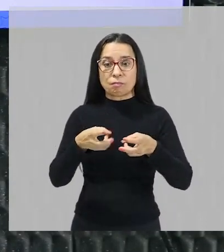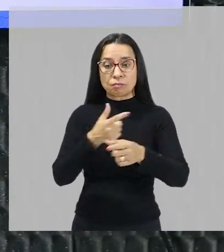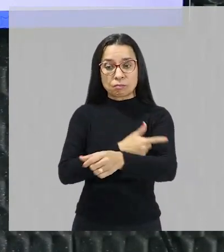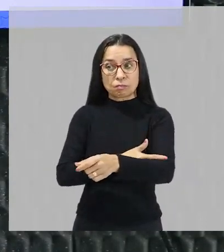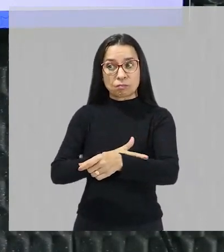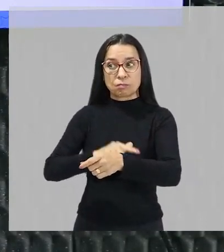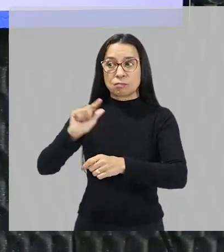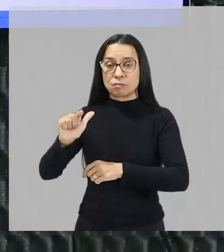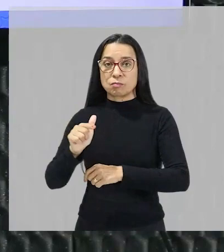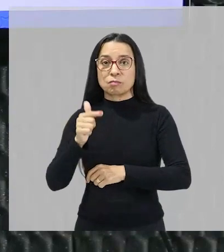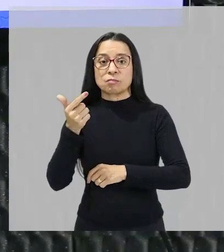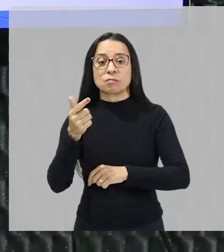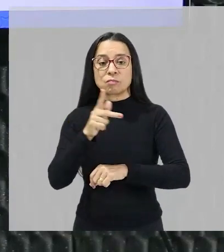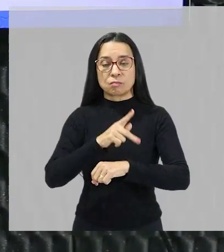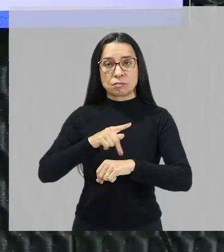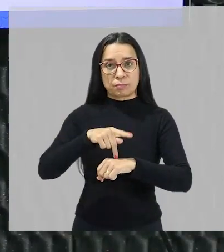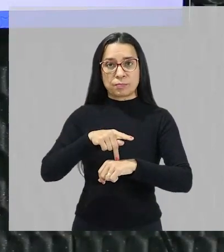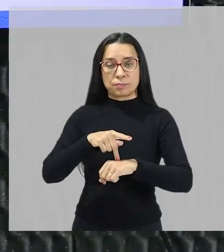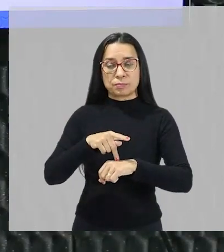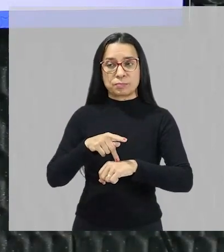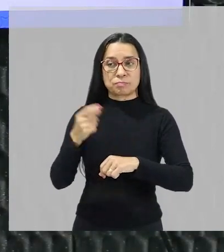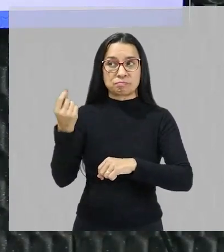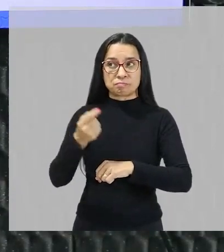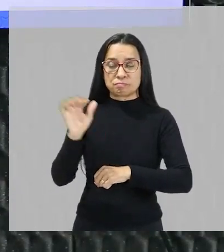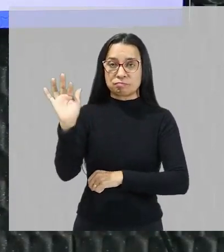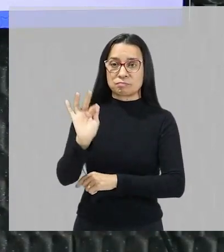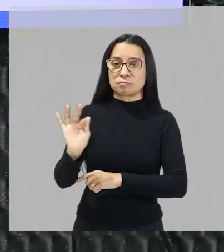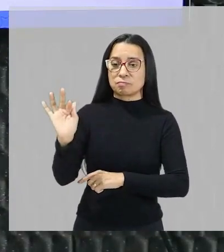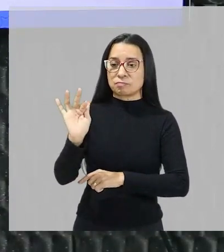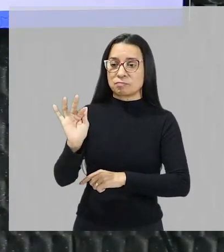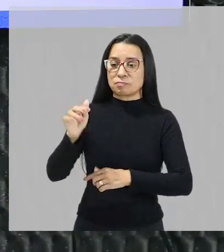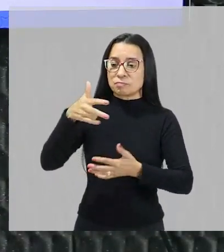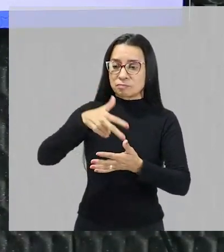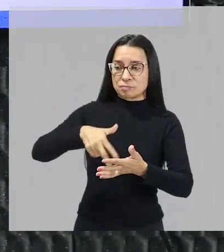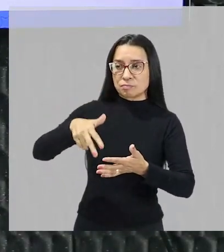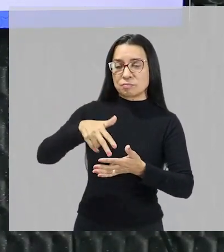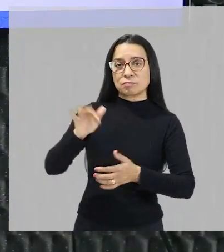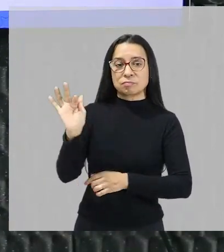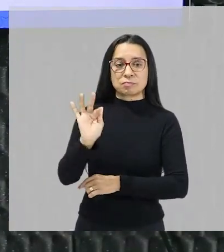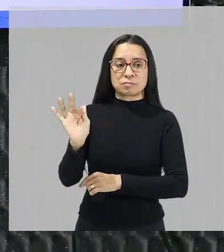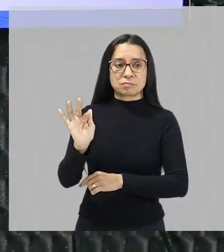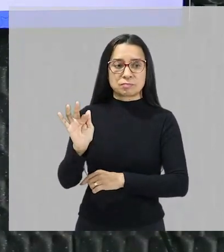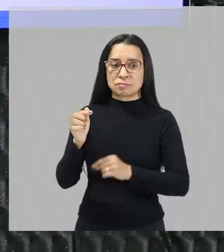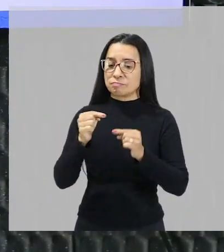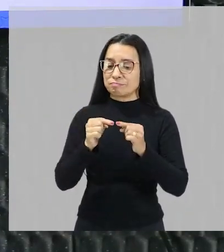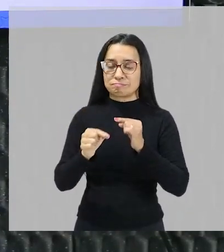vieram da França, da dança francesa. Então não tem nada a ver com rejeição. Descarta a letra B.